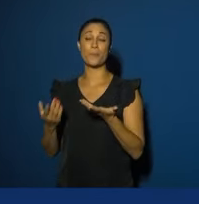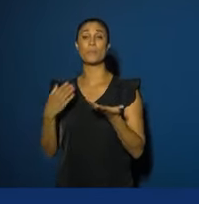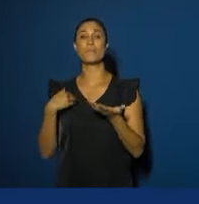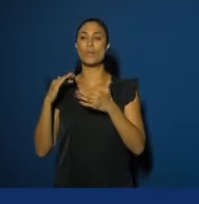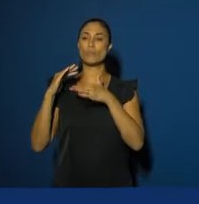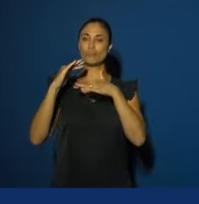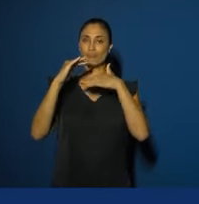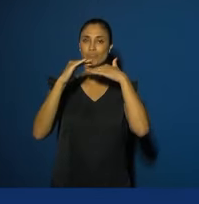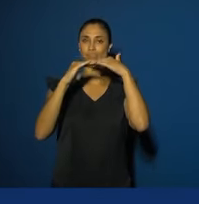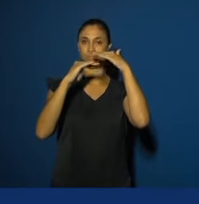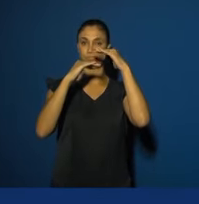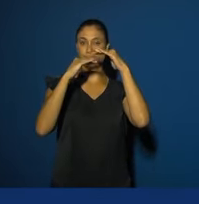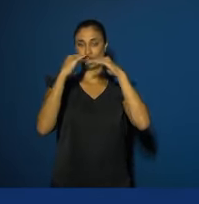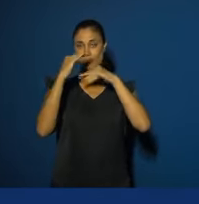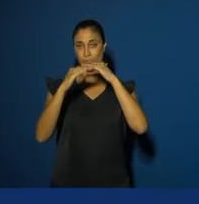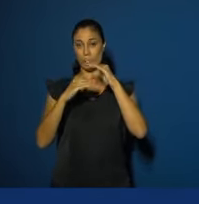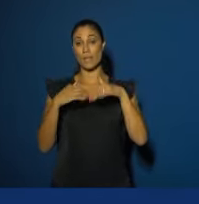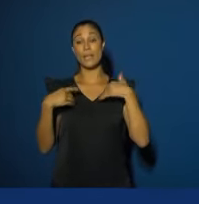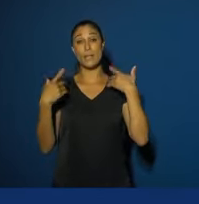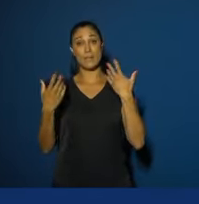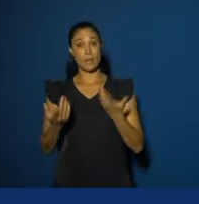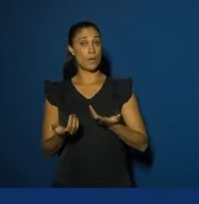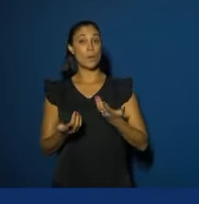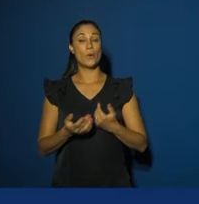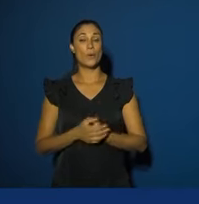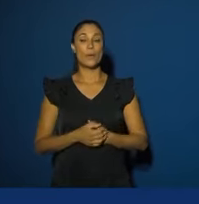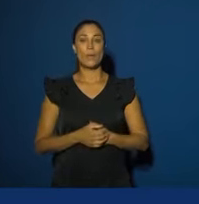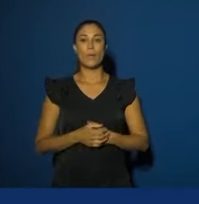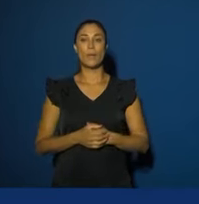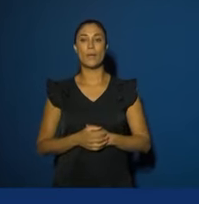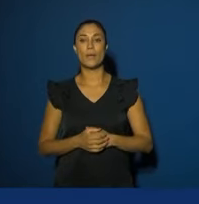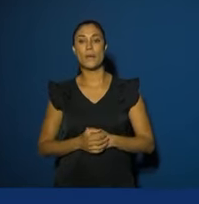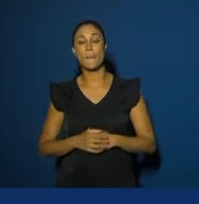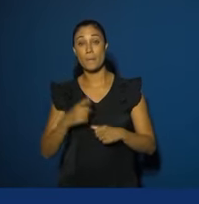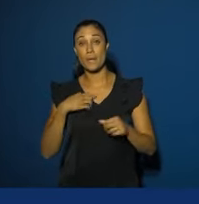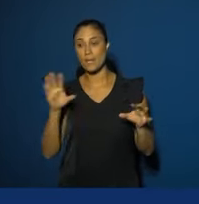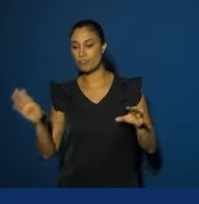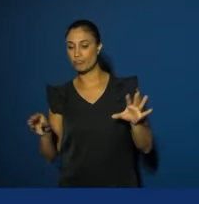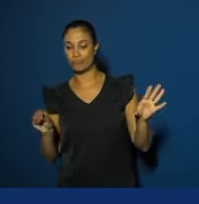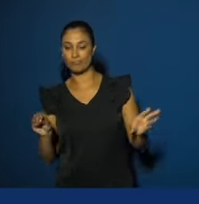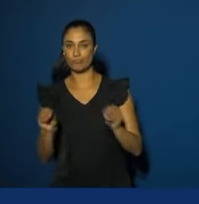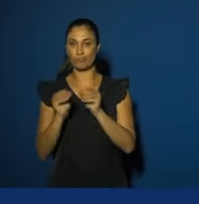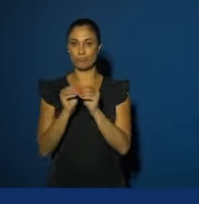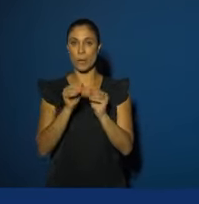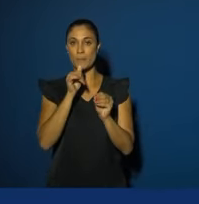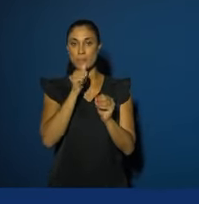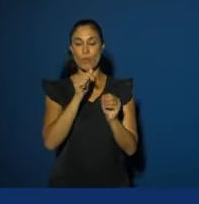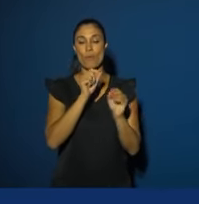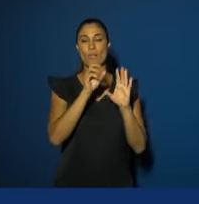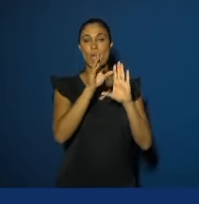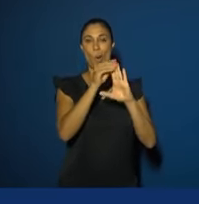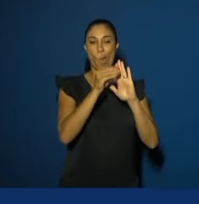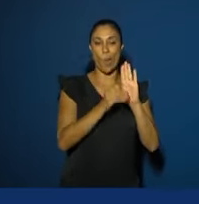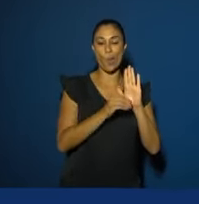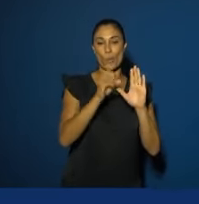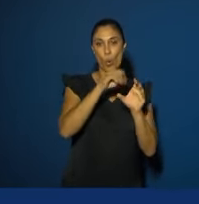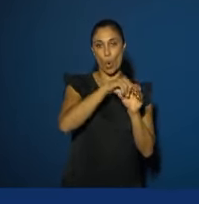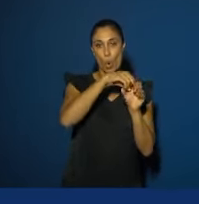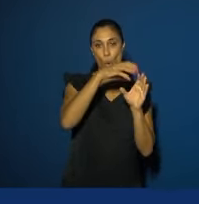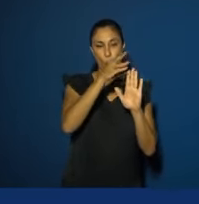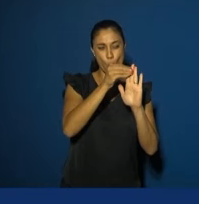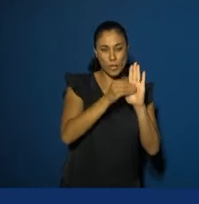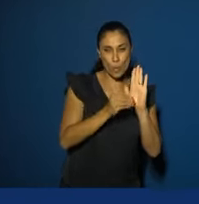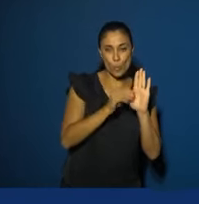veio crescendo isso culminou talvez com com essa junção de fazer o conteúdo online criar o